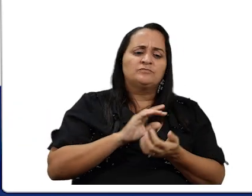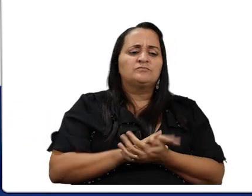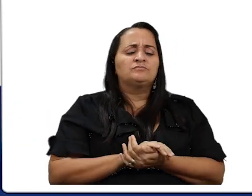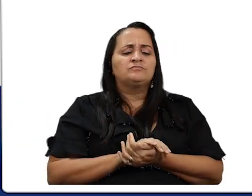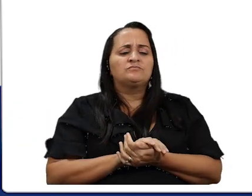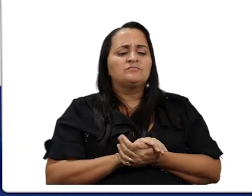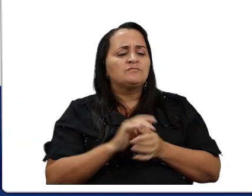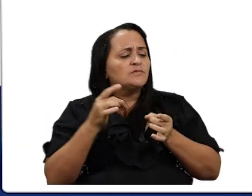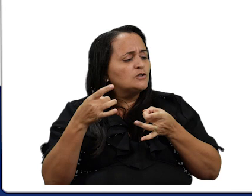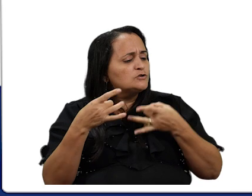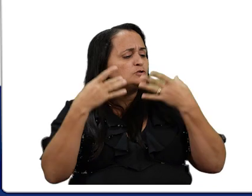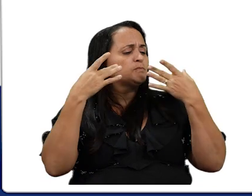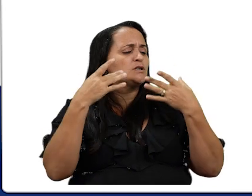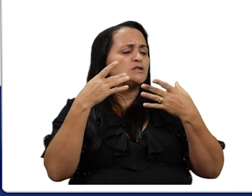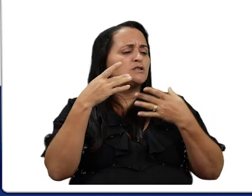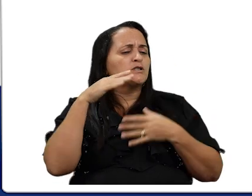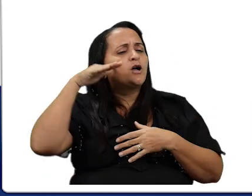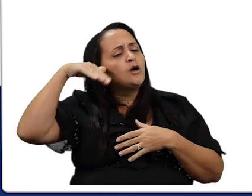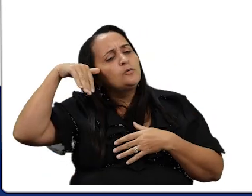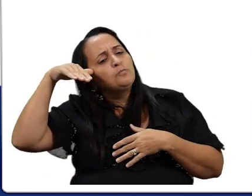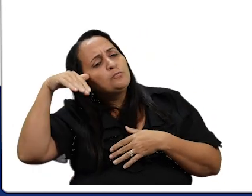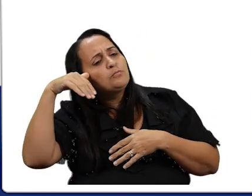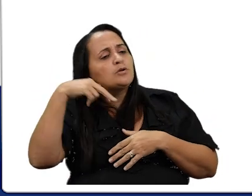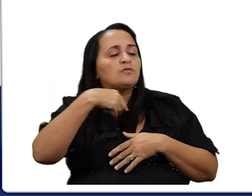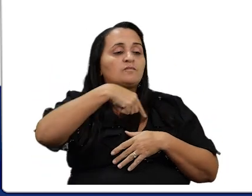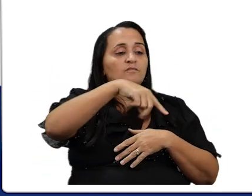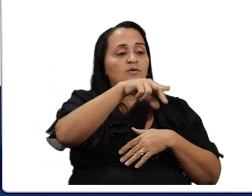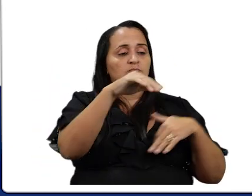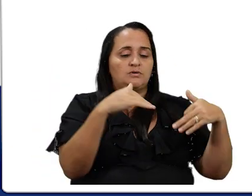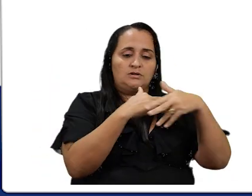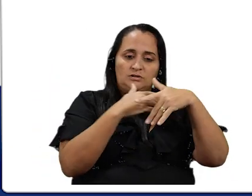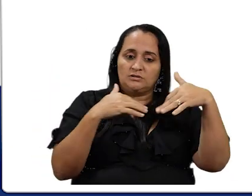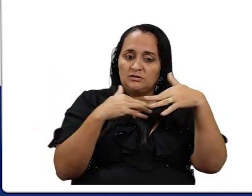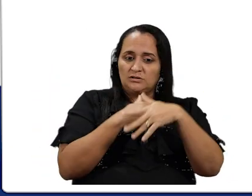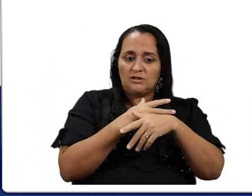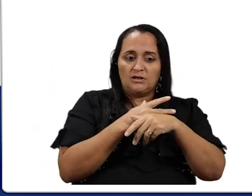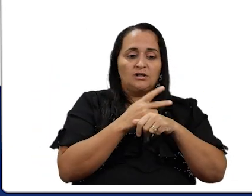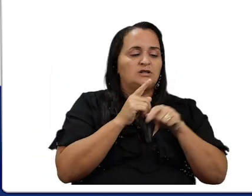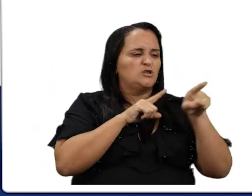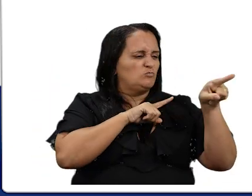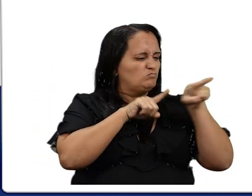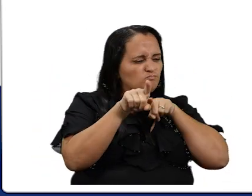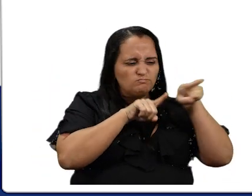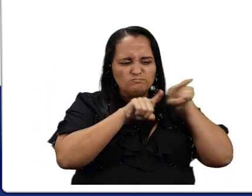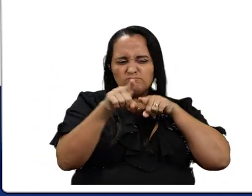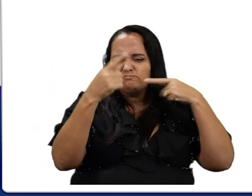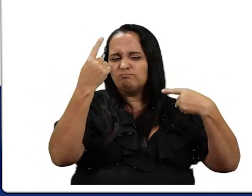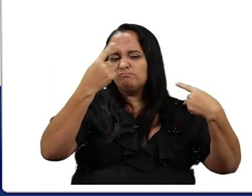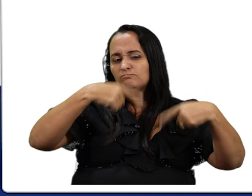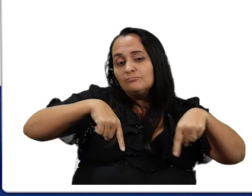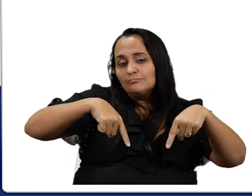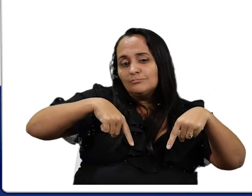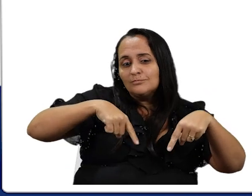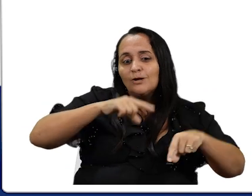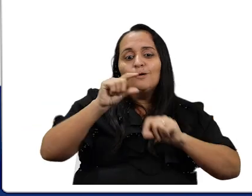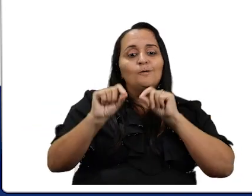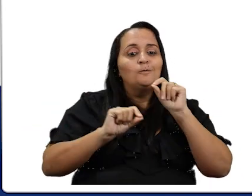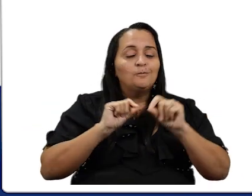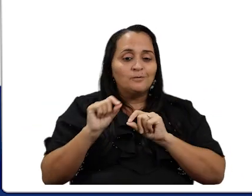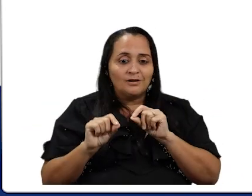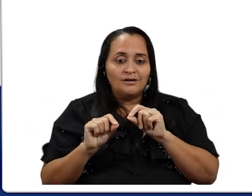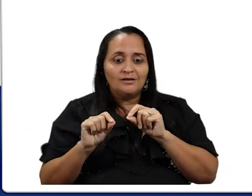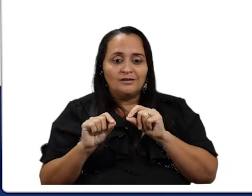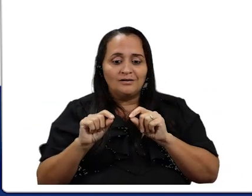Dispensado pelo patrão, o burrinho foi para a cidade de Bremen pleitear uma vaga de cantor em uma banda de